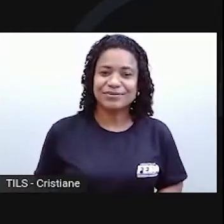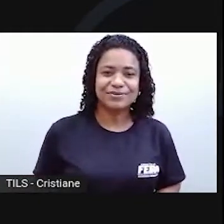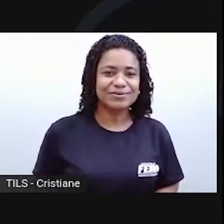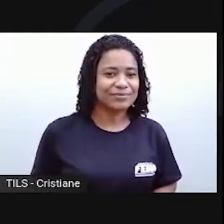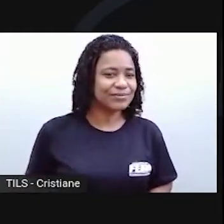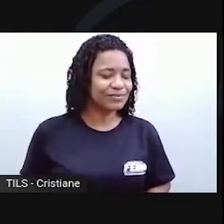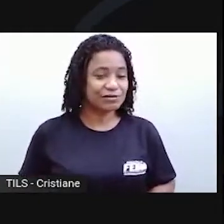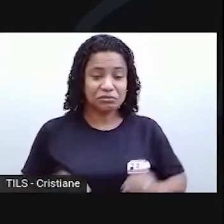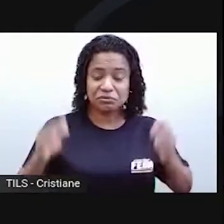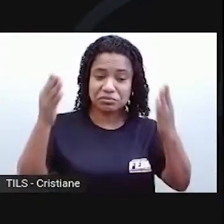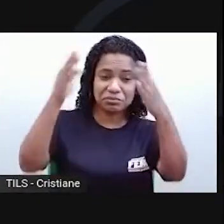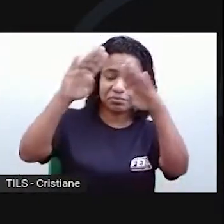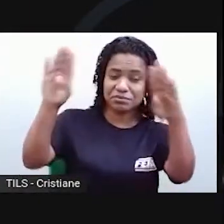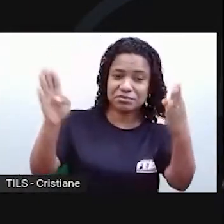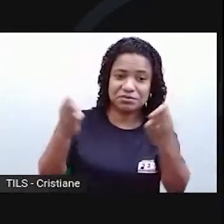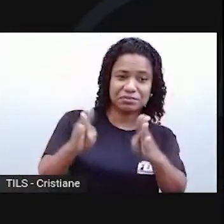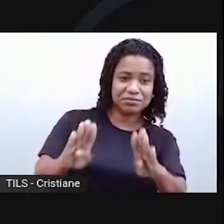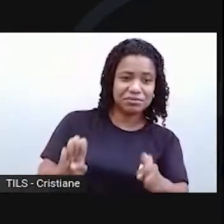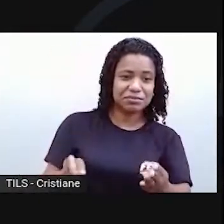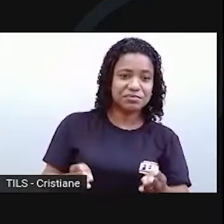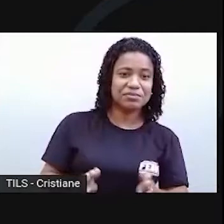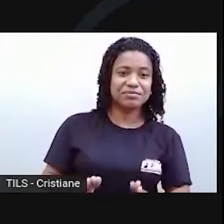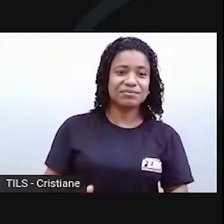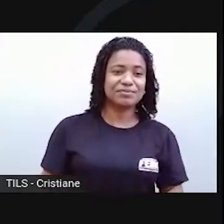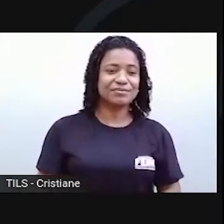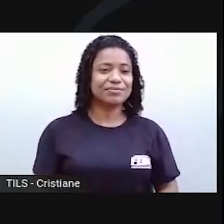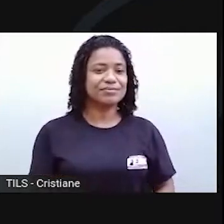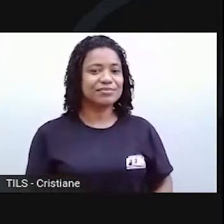Do que esse corpo.